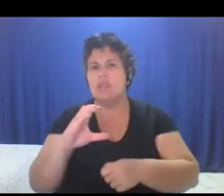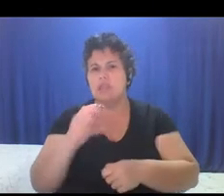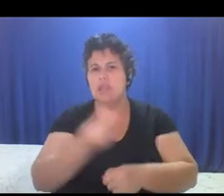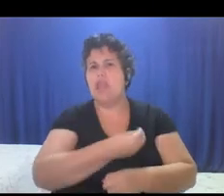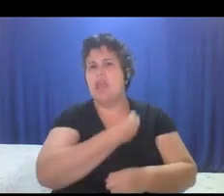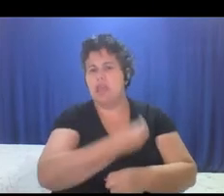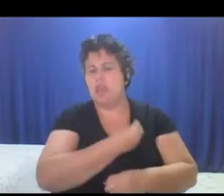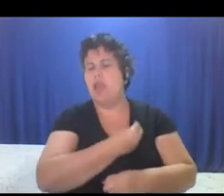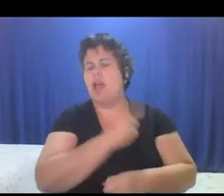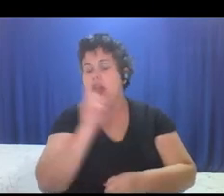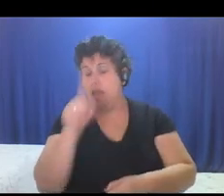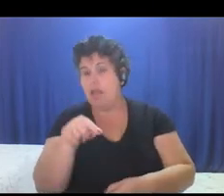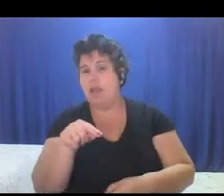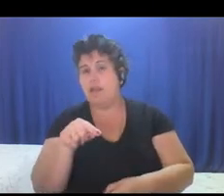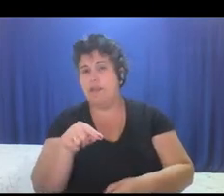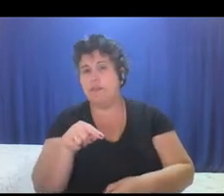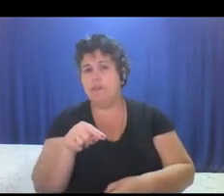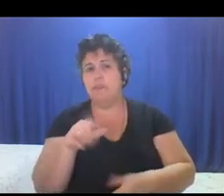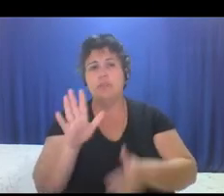que tudo isso